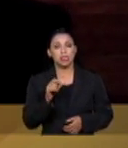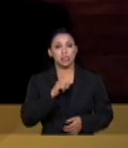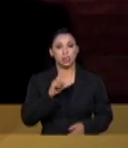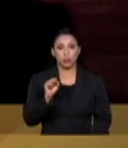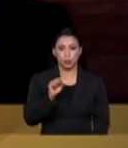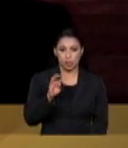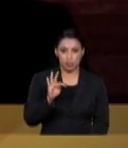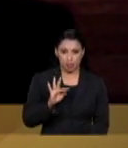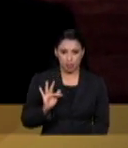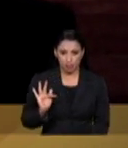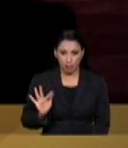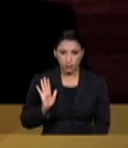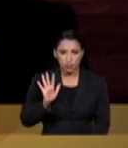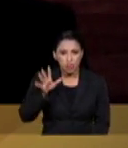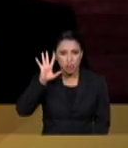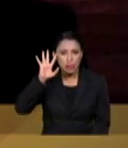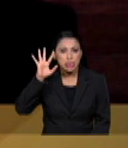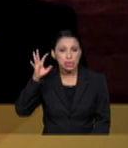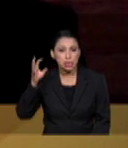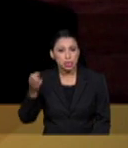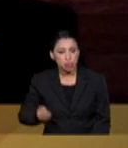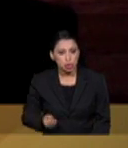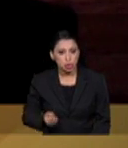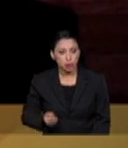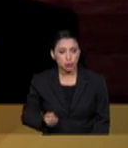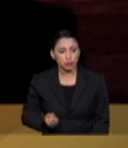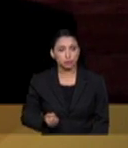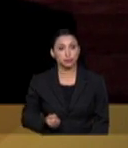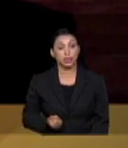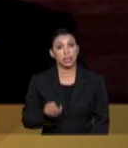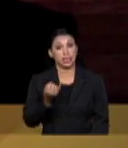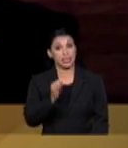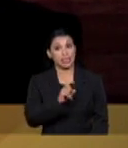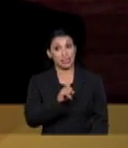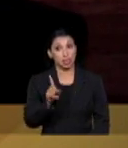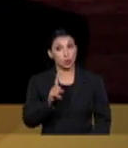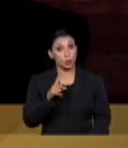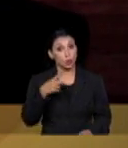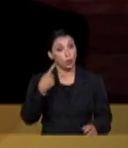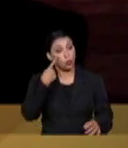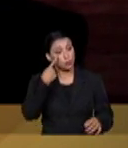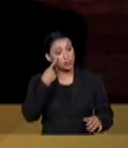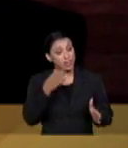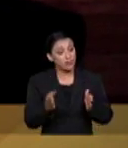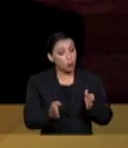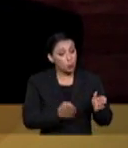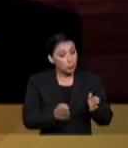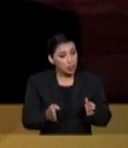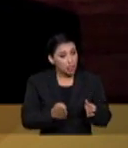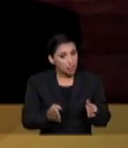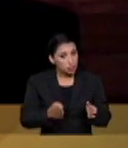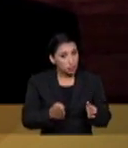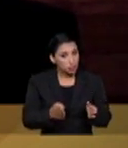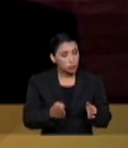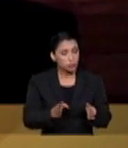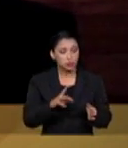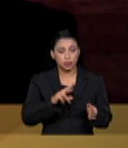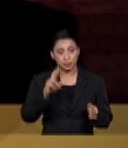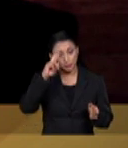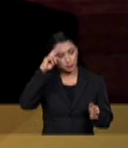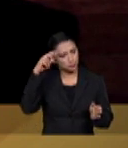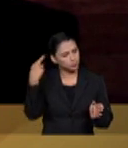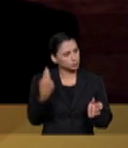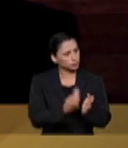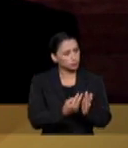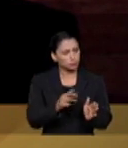17365 kanai contra e mão de Santa Catarina plenário do STF julga recurso que dia o